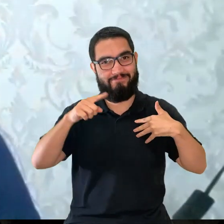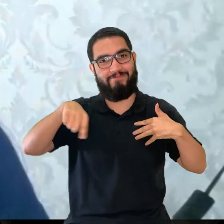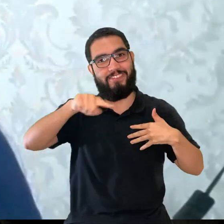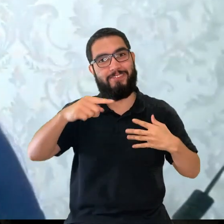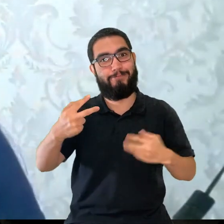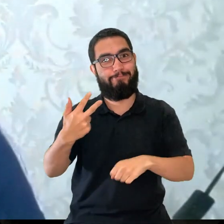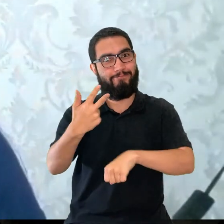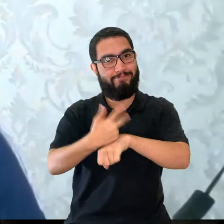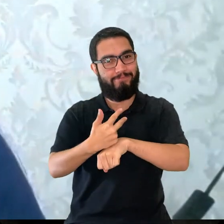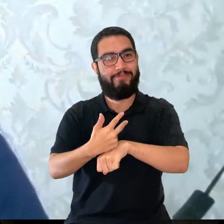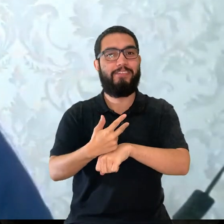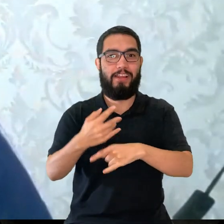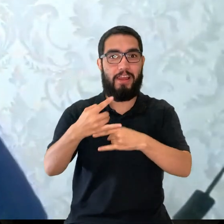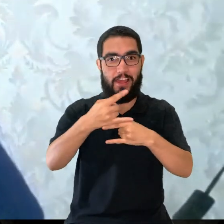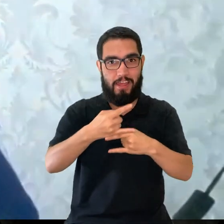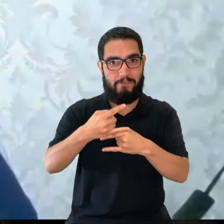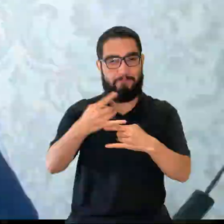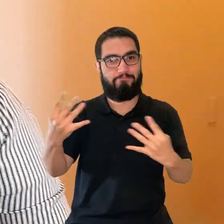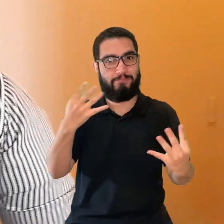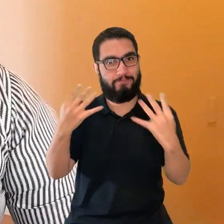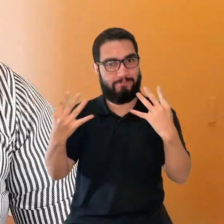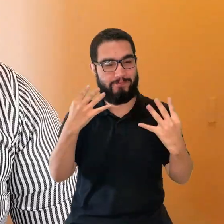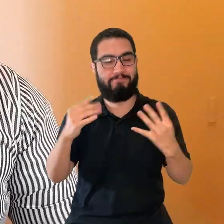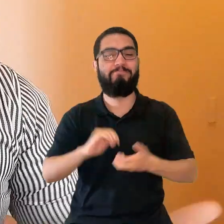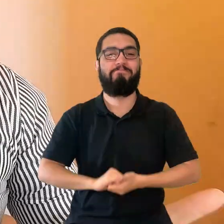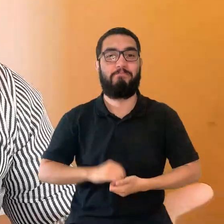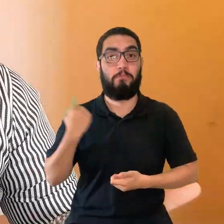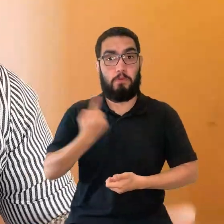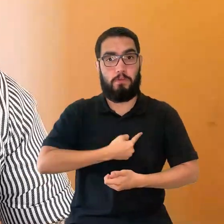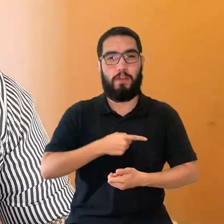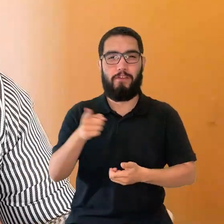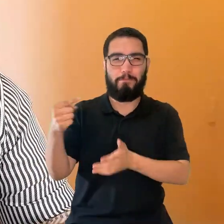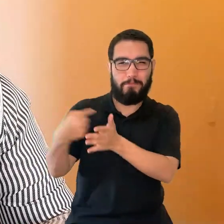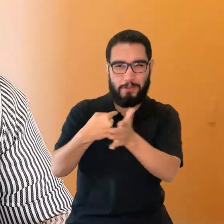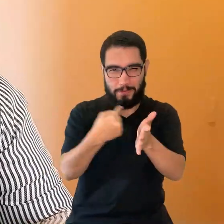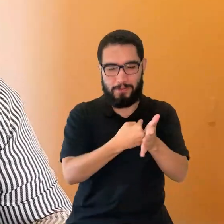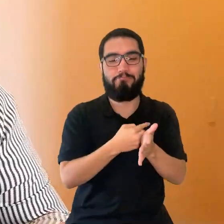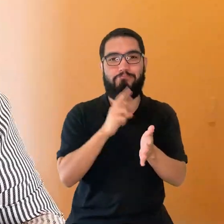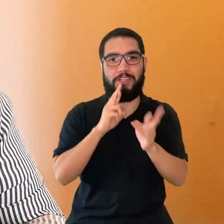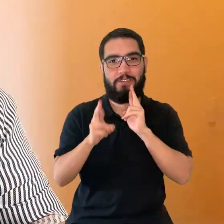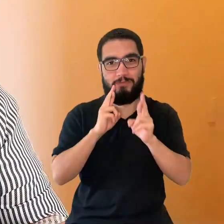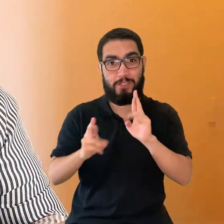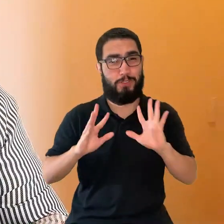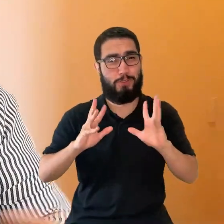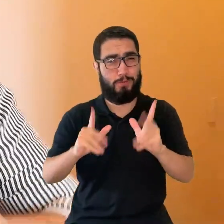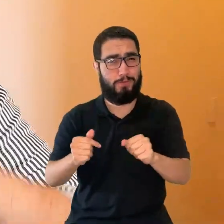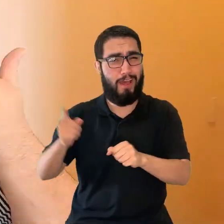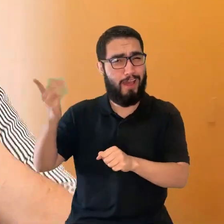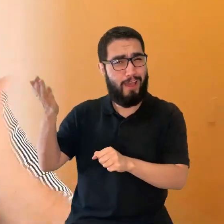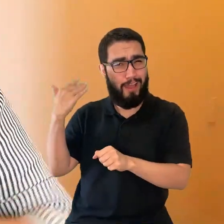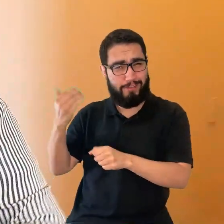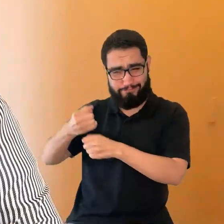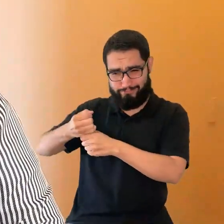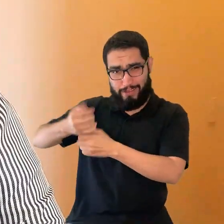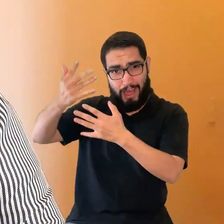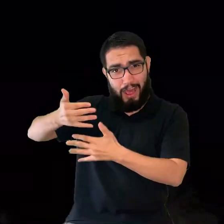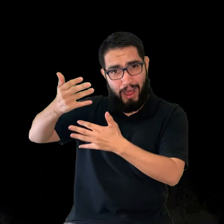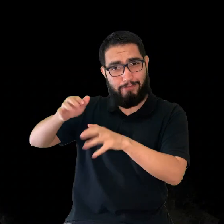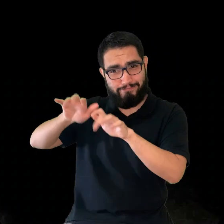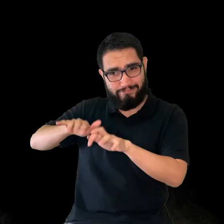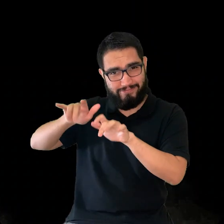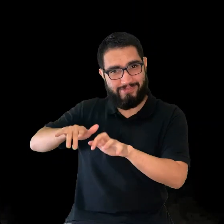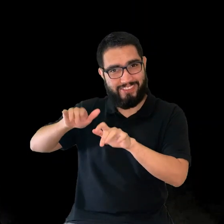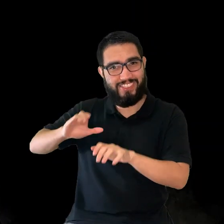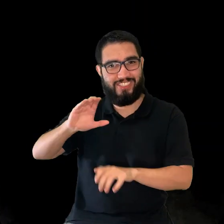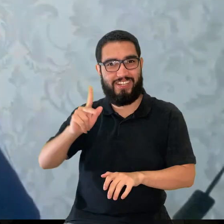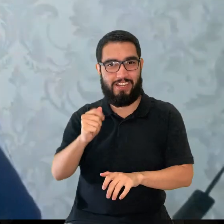pela audiência que deu a nossa live. Nós estamos aqui para responder as questões que ficaram em aberto lá no chat da nossa